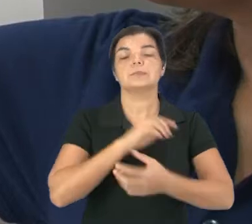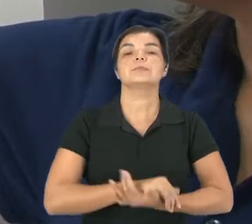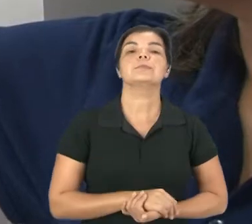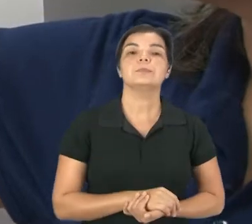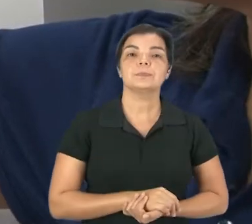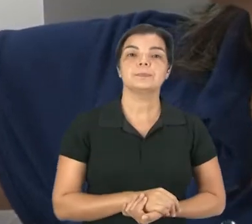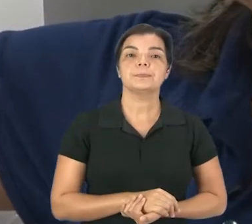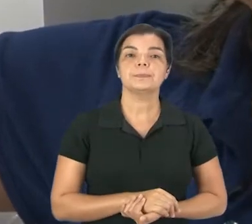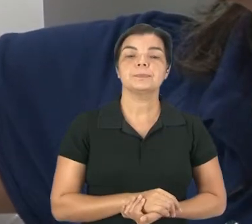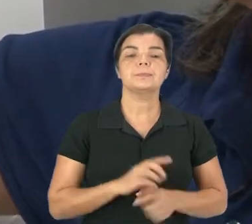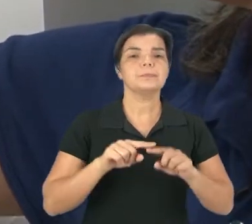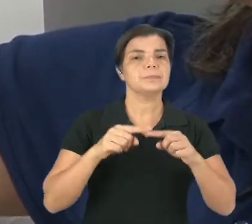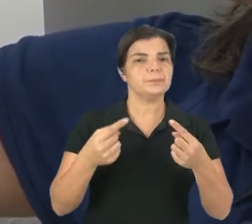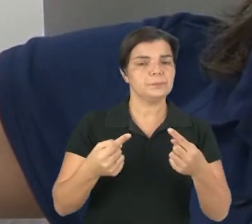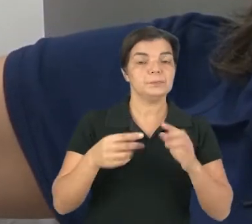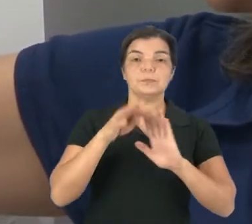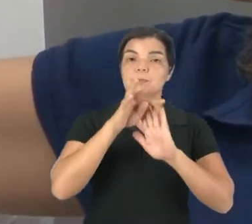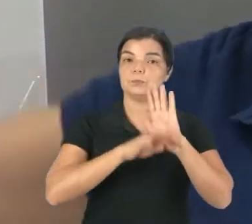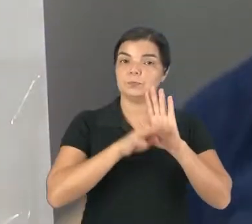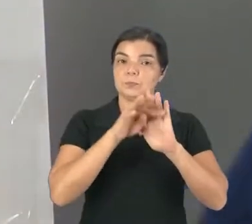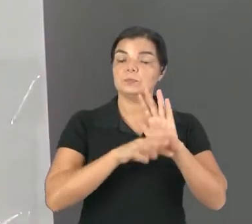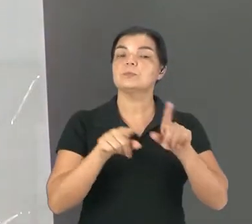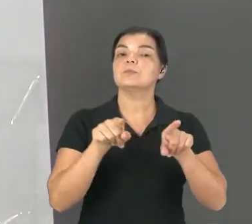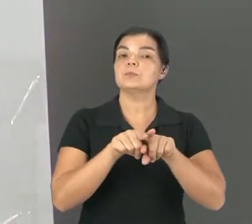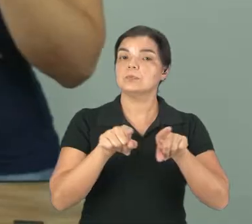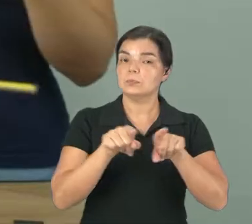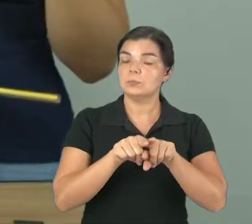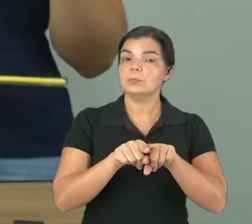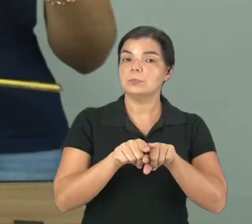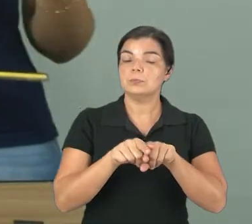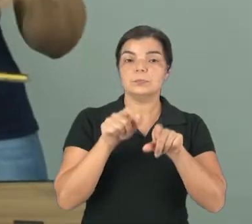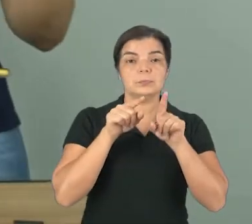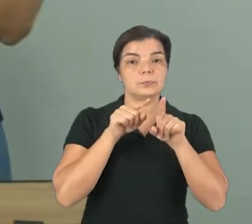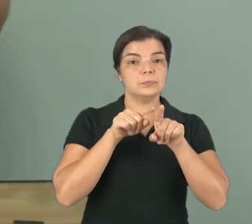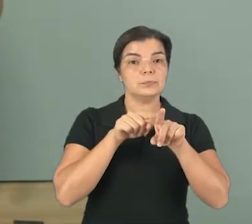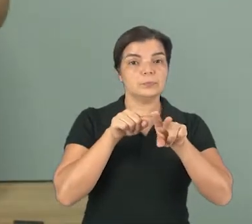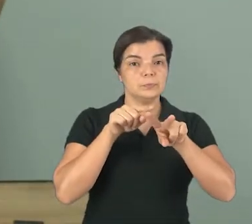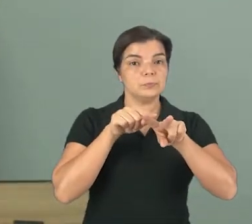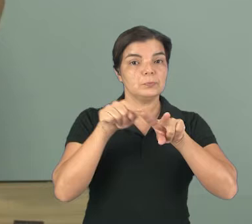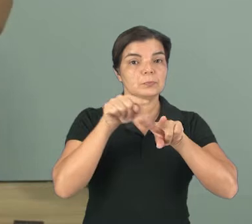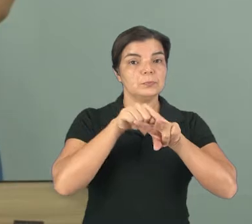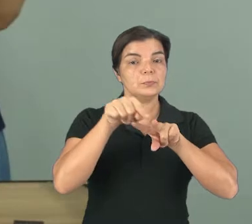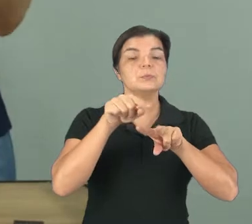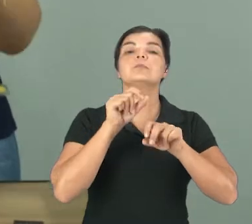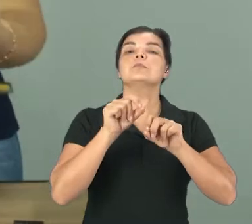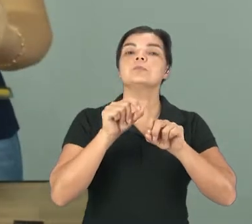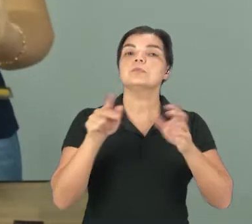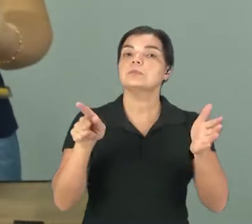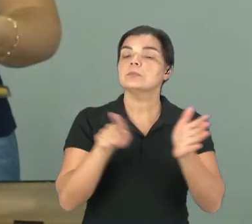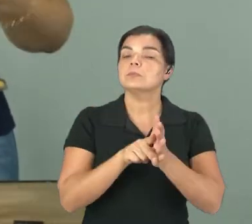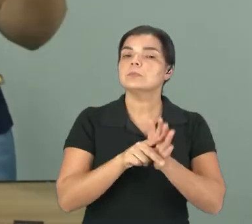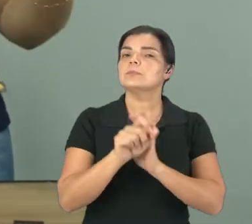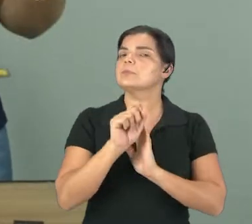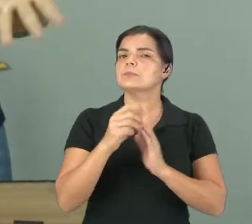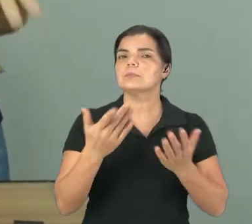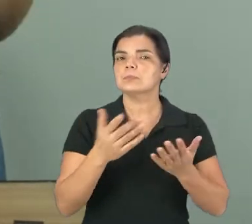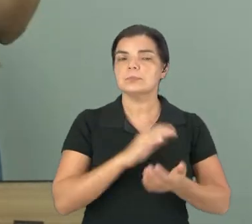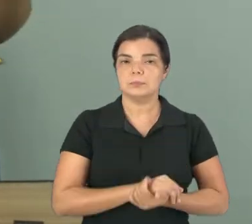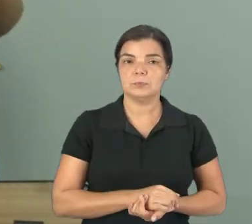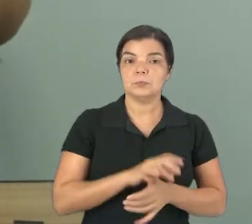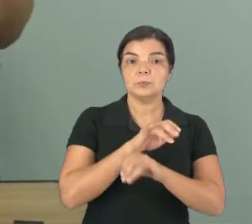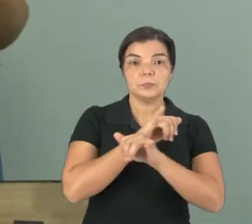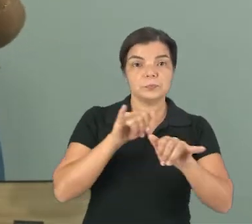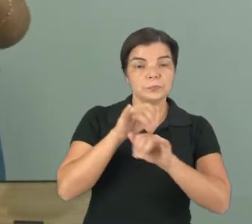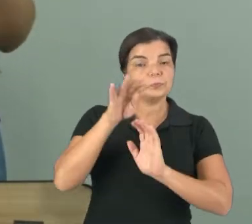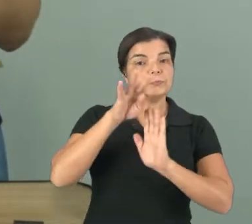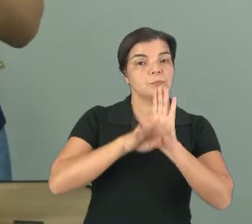anteninhas. Mas o texto nos fala que essas anteninhas elas servem para algo específico. Qual é a informação